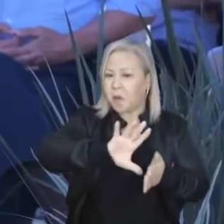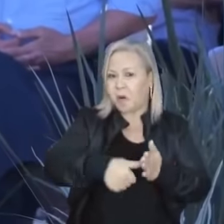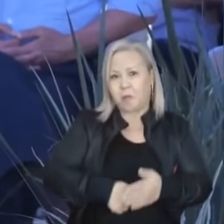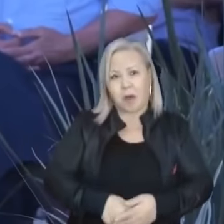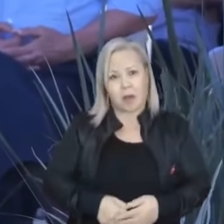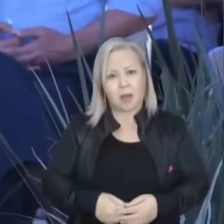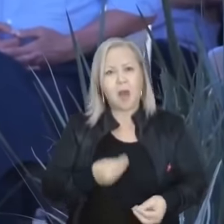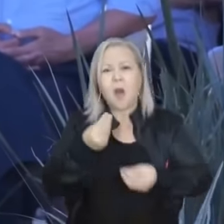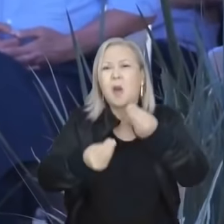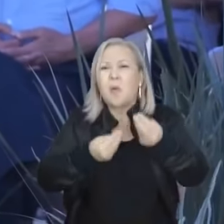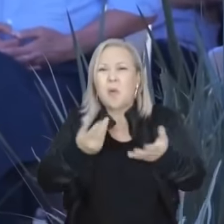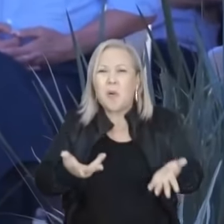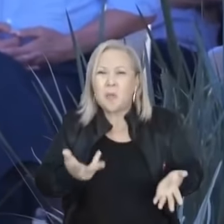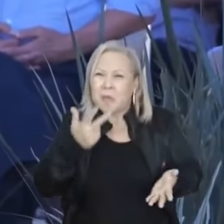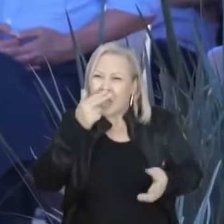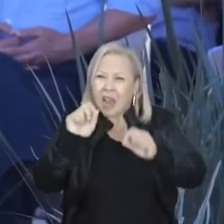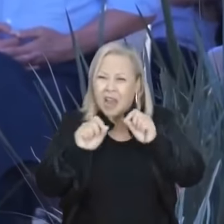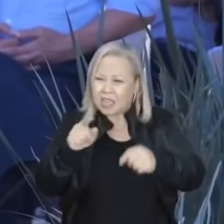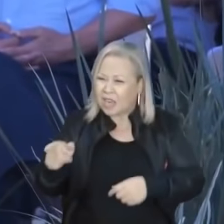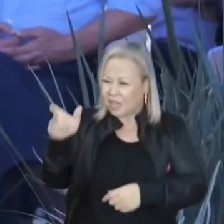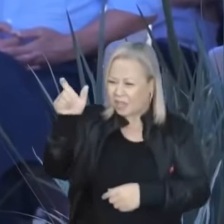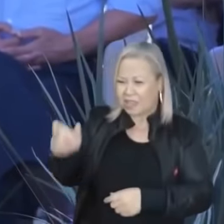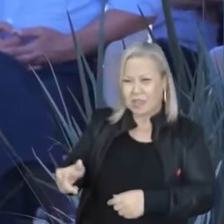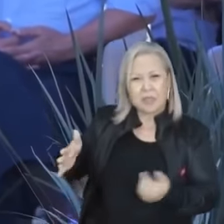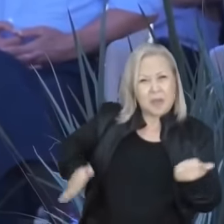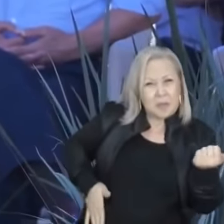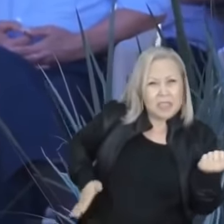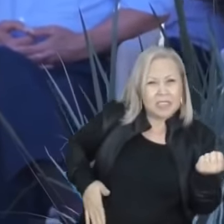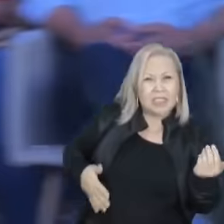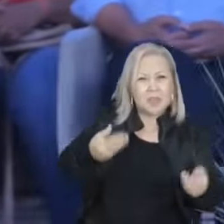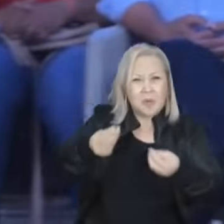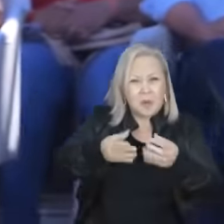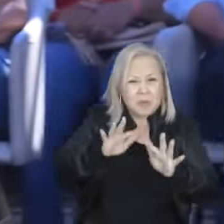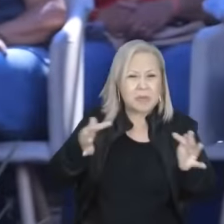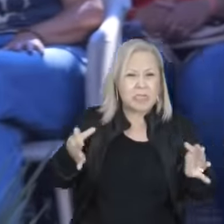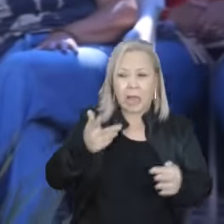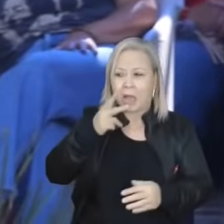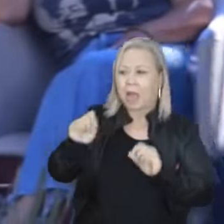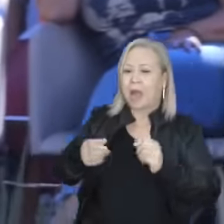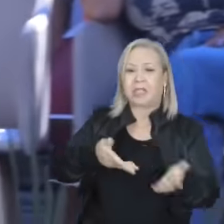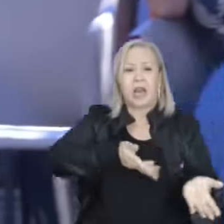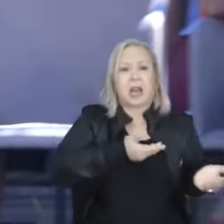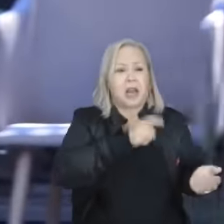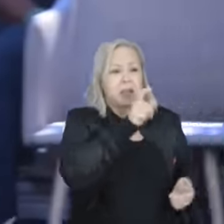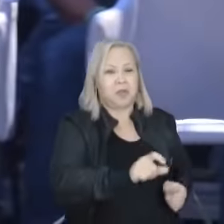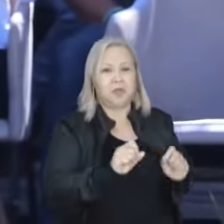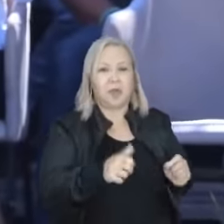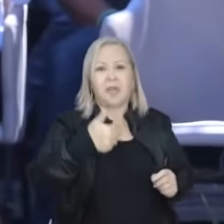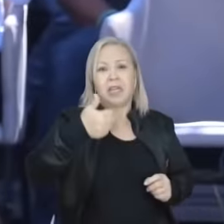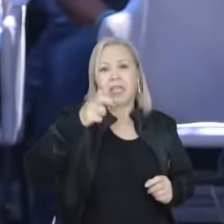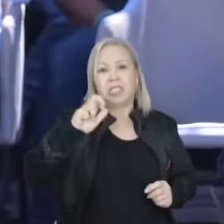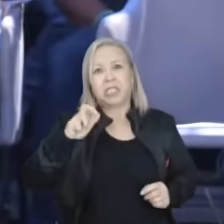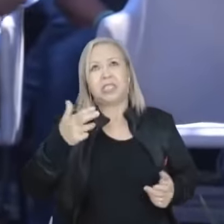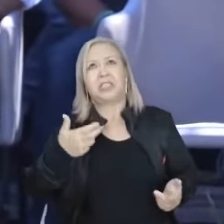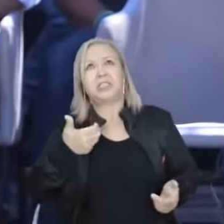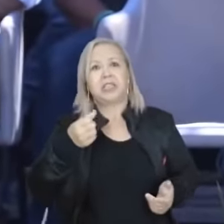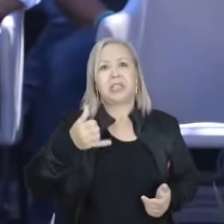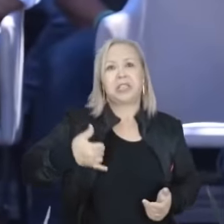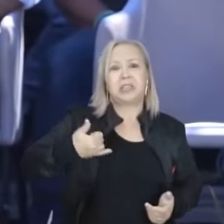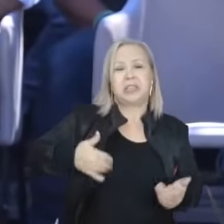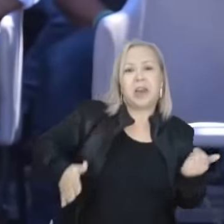é simplesmente um bandido. Porque se a gente achar que um jovem de 15 ou 16 anos já é bandido, a sociedade não